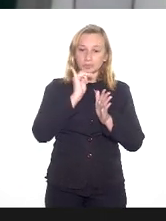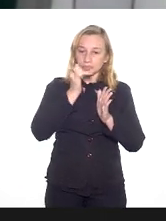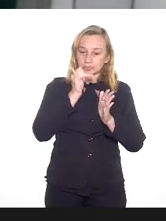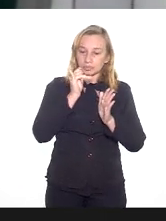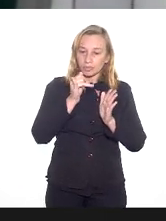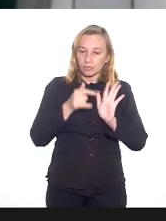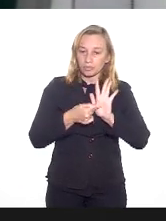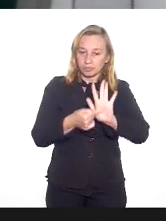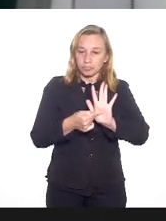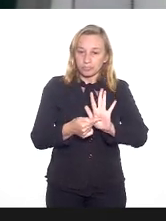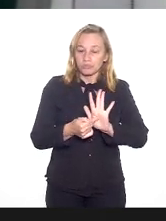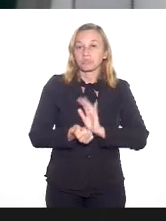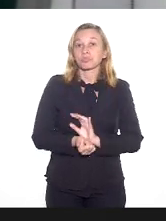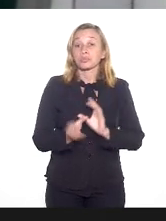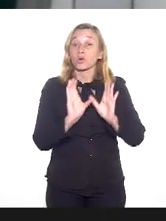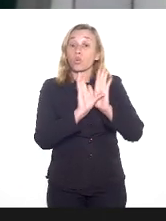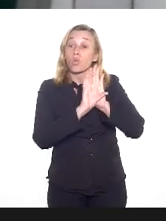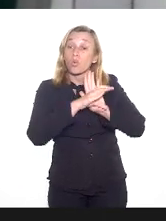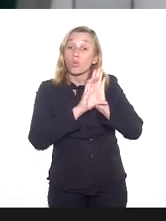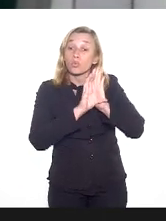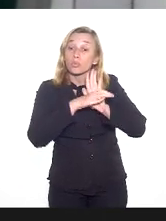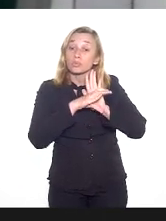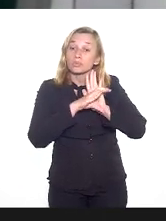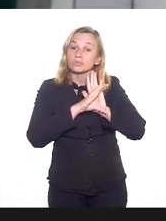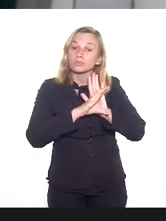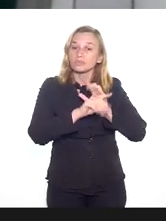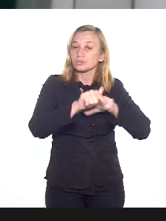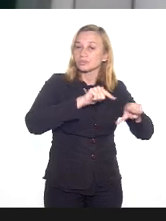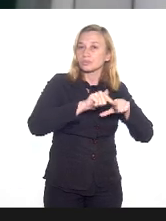ver com o conceito dessas operações,